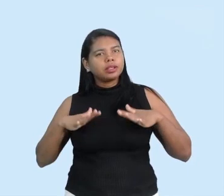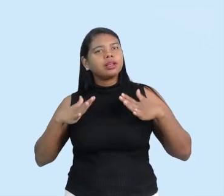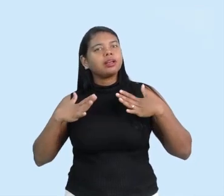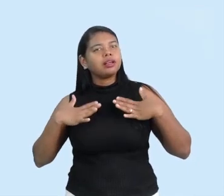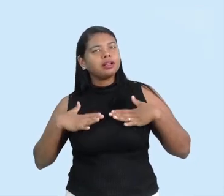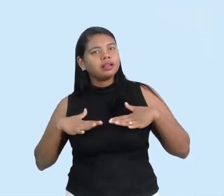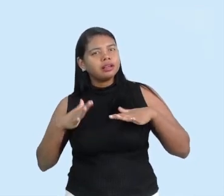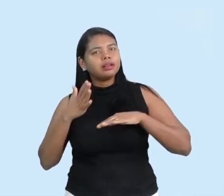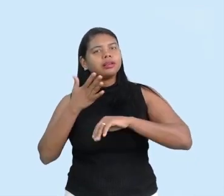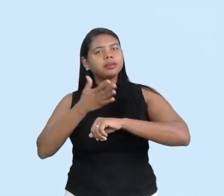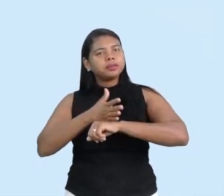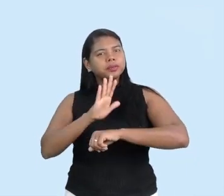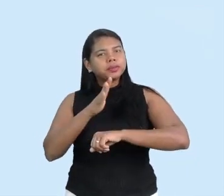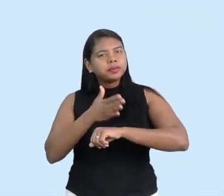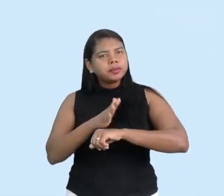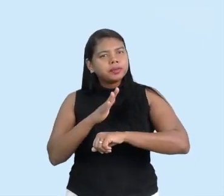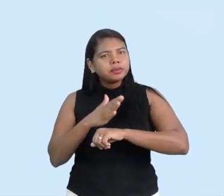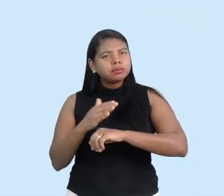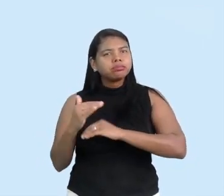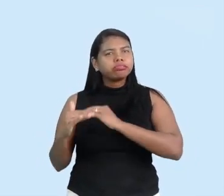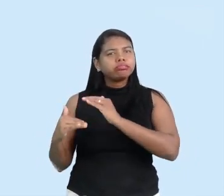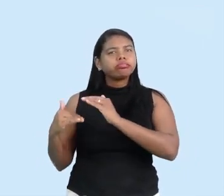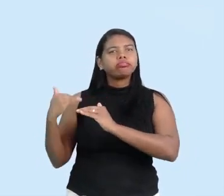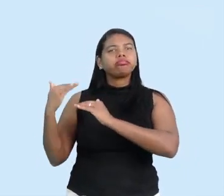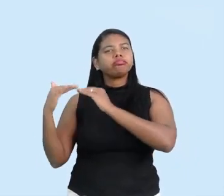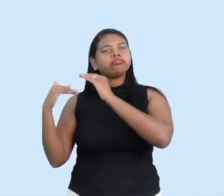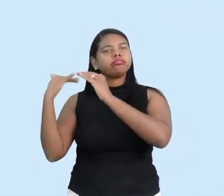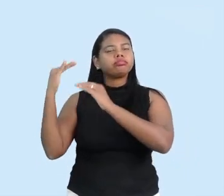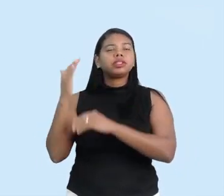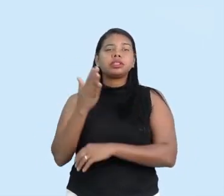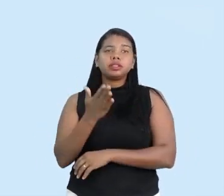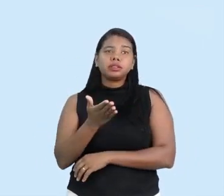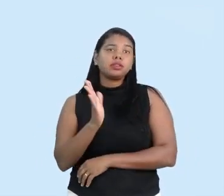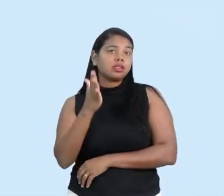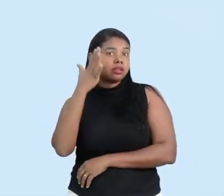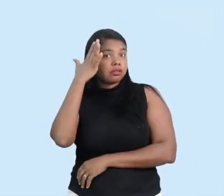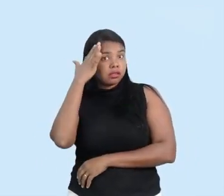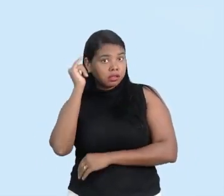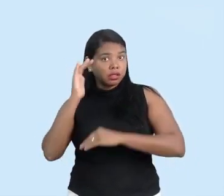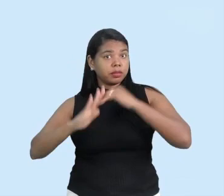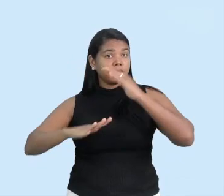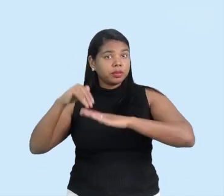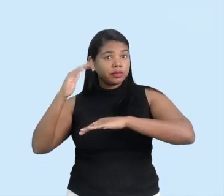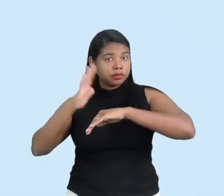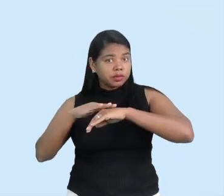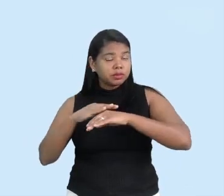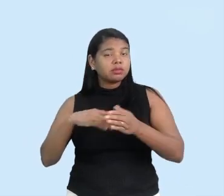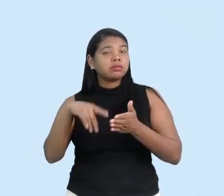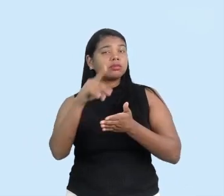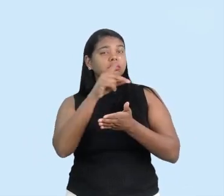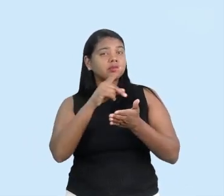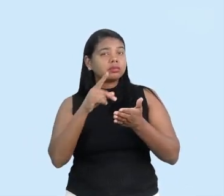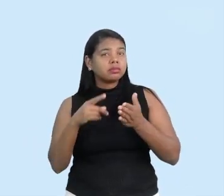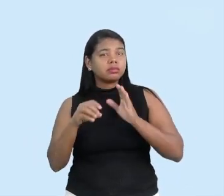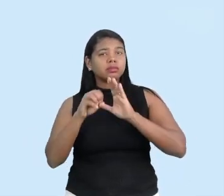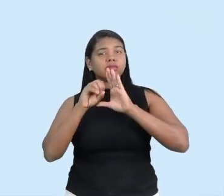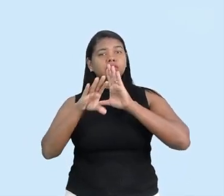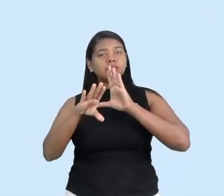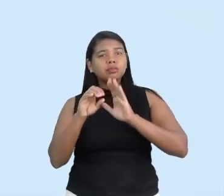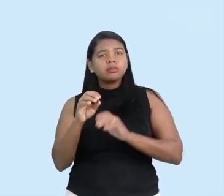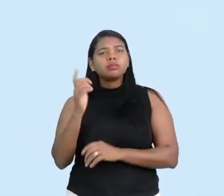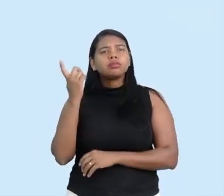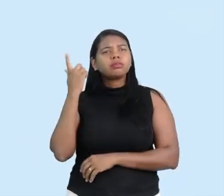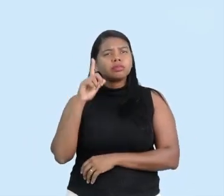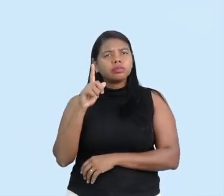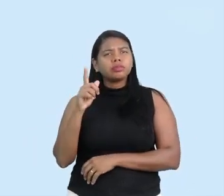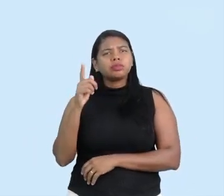vá pegando destreza com o mouse. Se você já é profissional da área e usa outros softwares, você também pode tentar fazer a mesma coisa que você